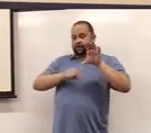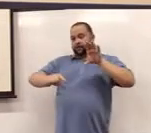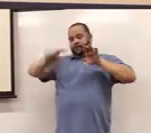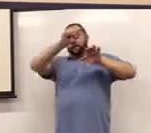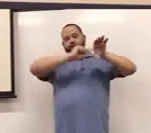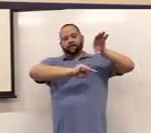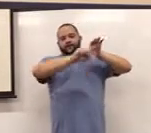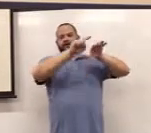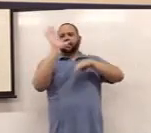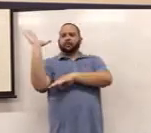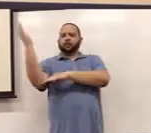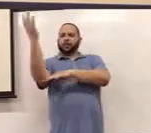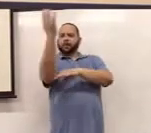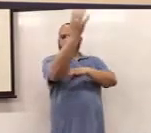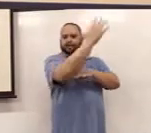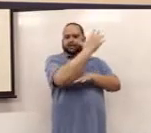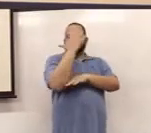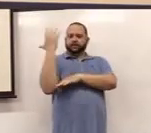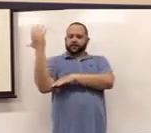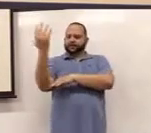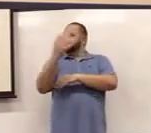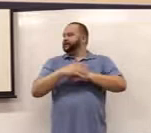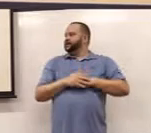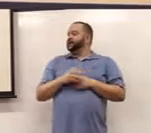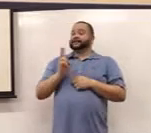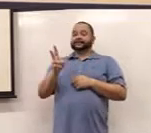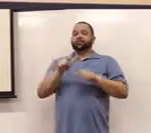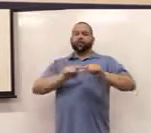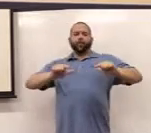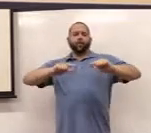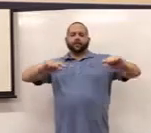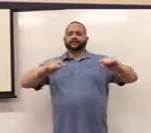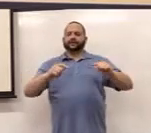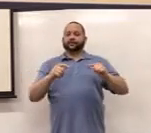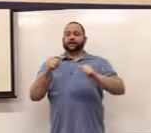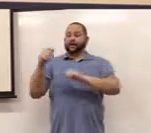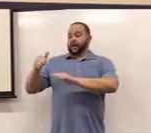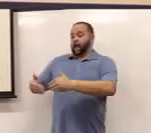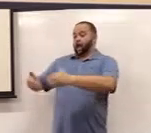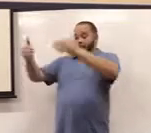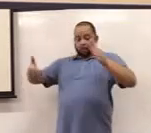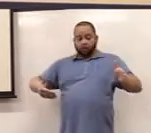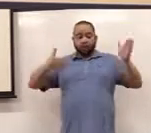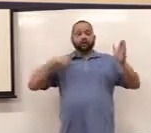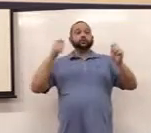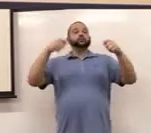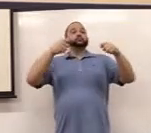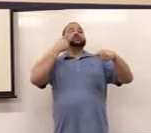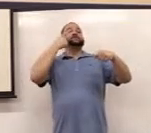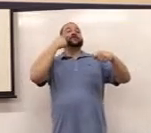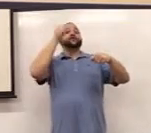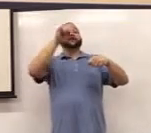jardins que eles deixam sempre vazios para que da muralha eles possam enxergar quem está se aproximando